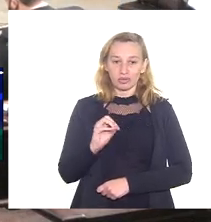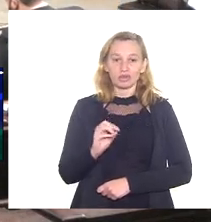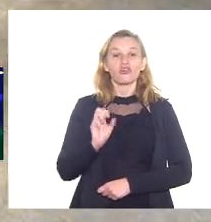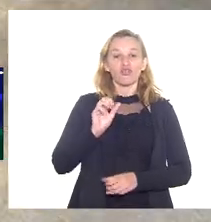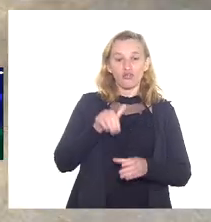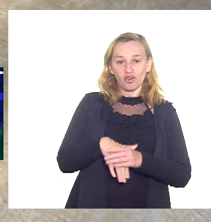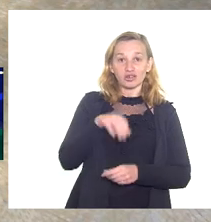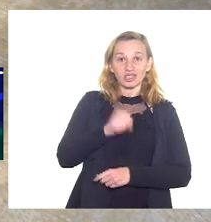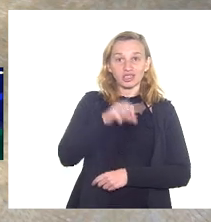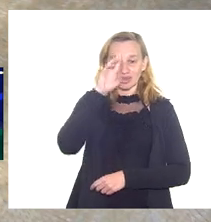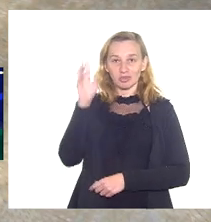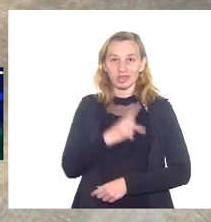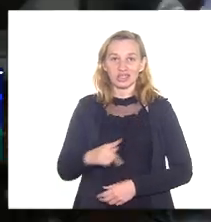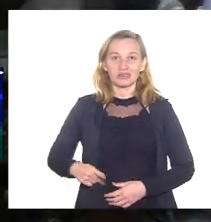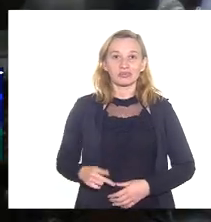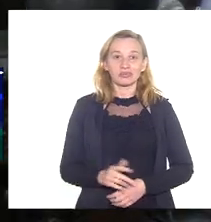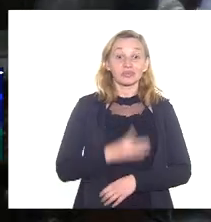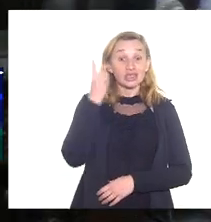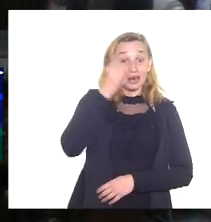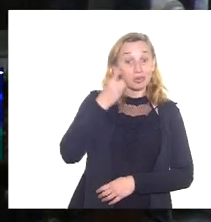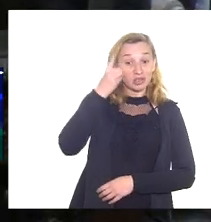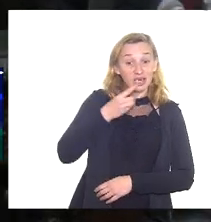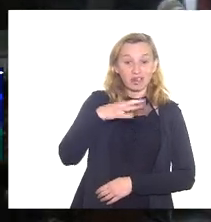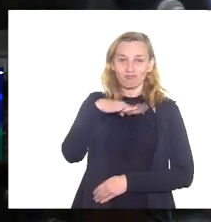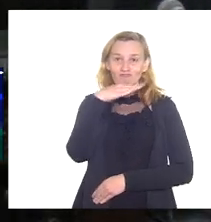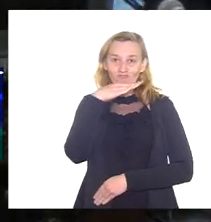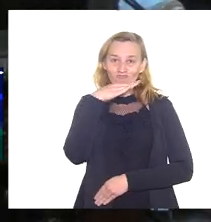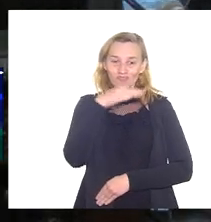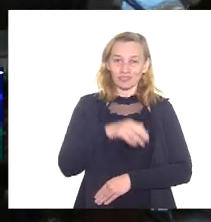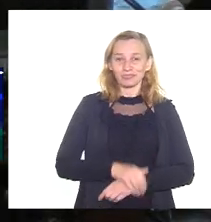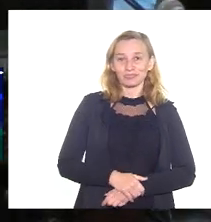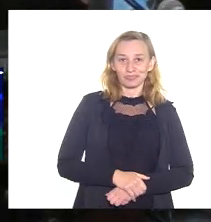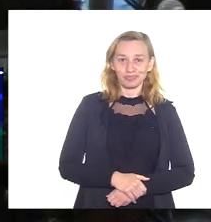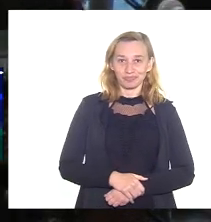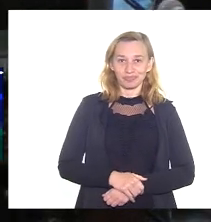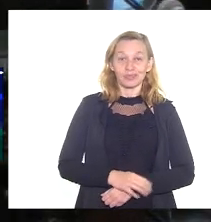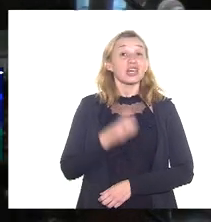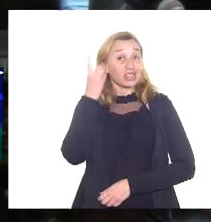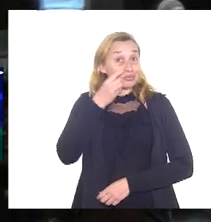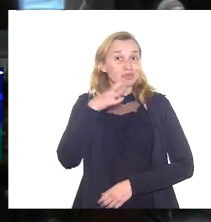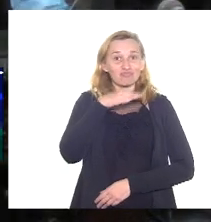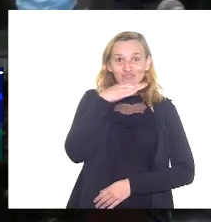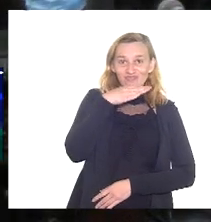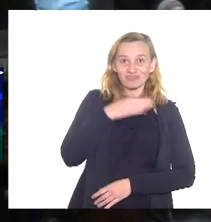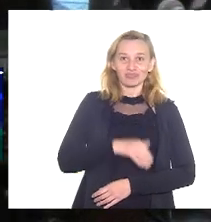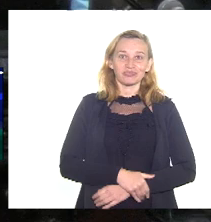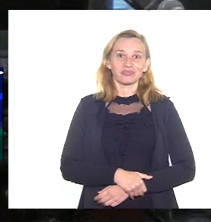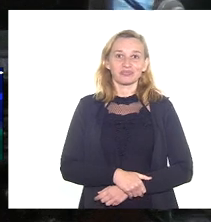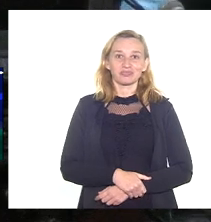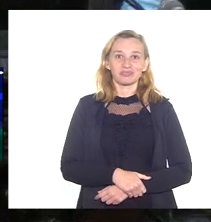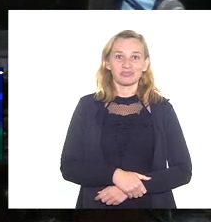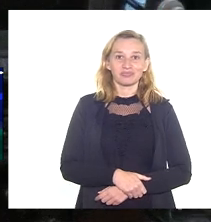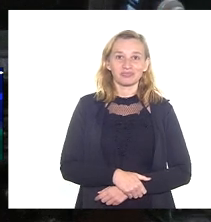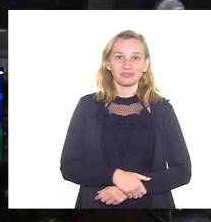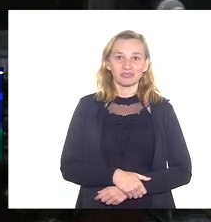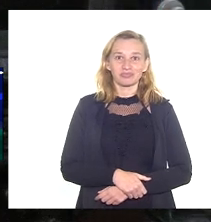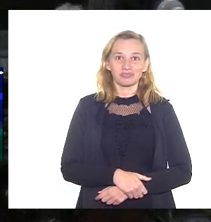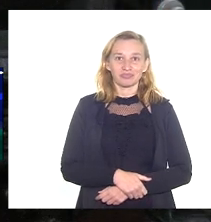Voto sim, senhor presidente. Deputado Chiquinho da Mangueira. Deputado Chiquinho da Mangueira.